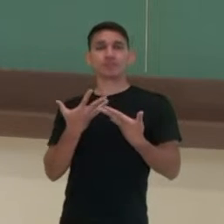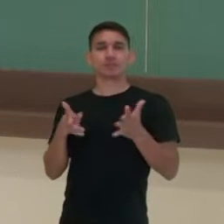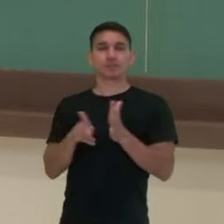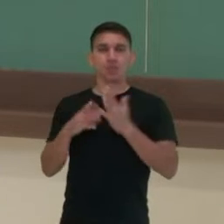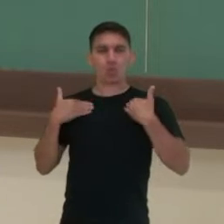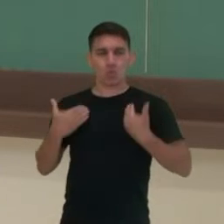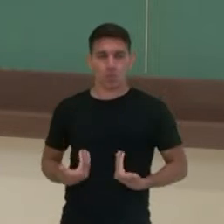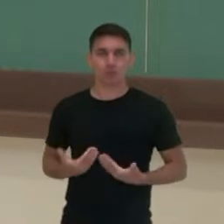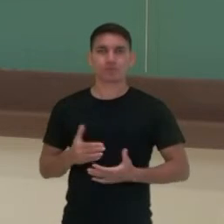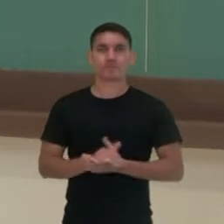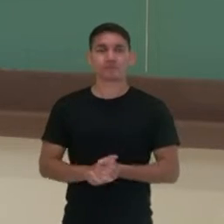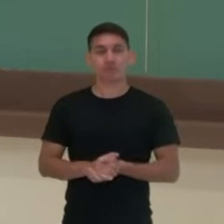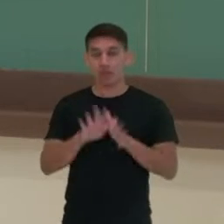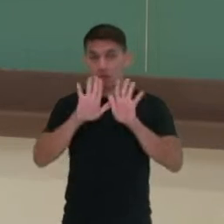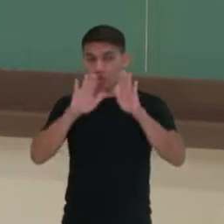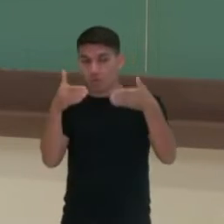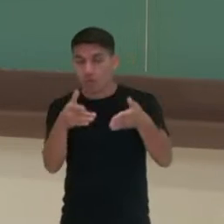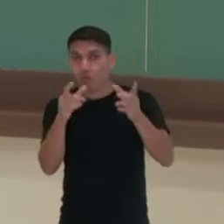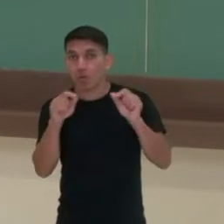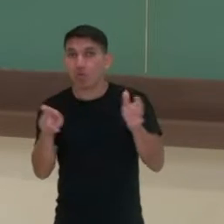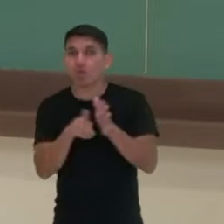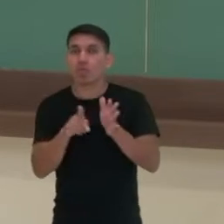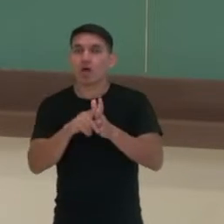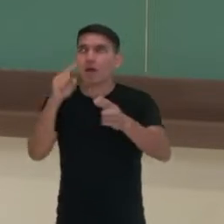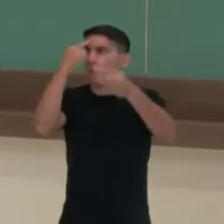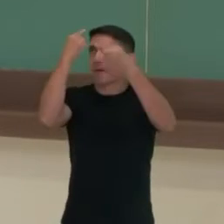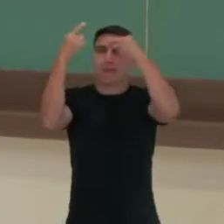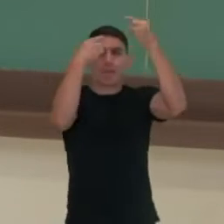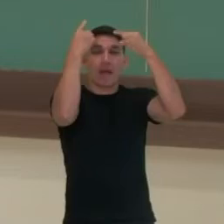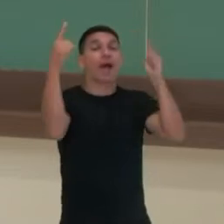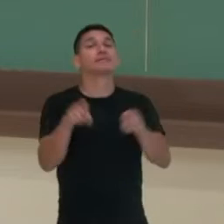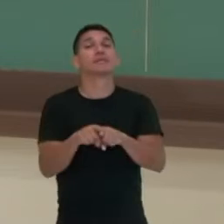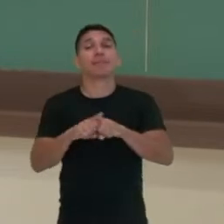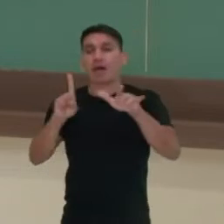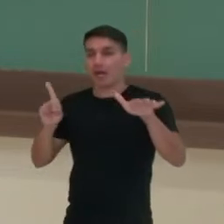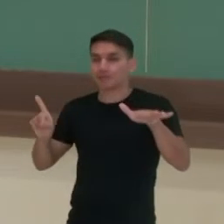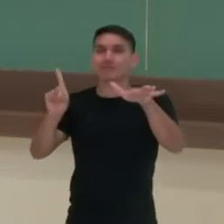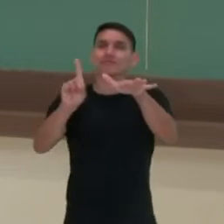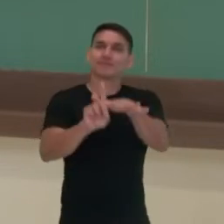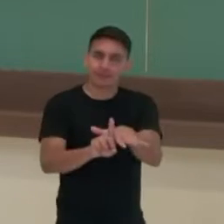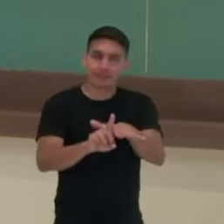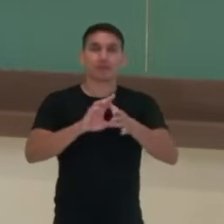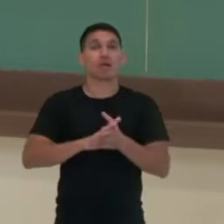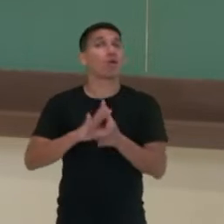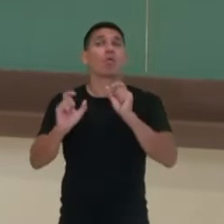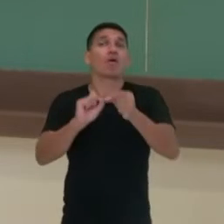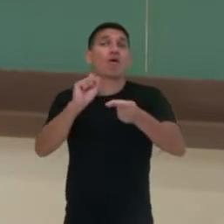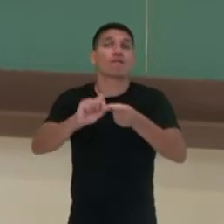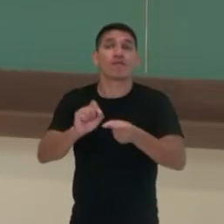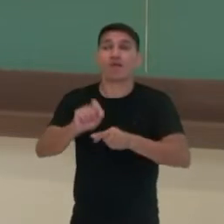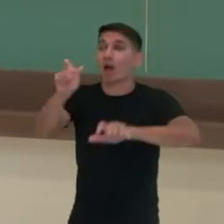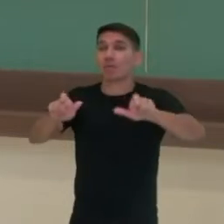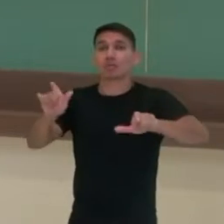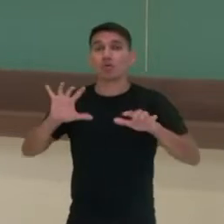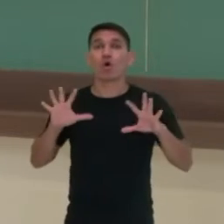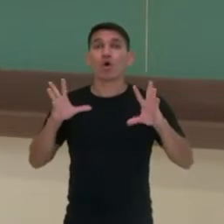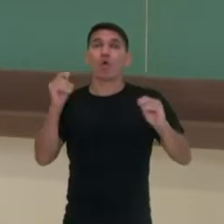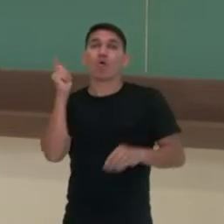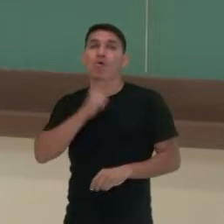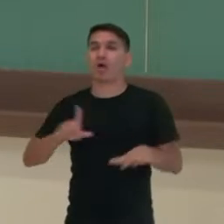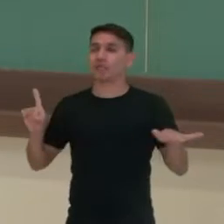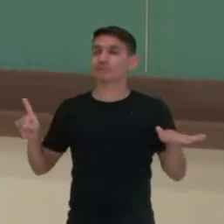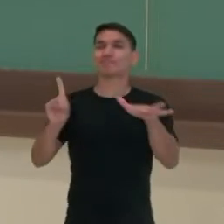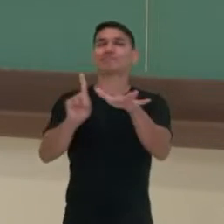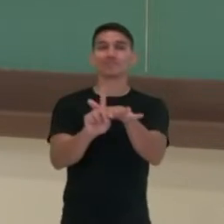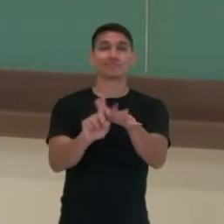corpo. Visando a criatividade e também a inclusão. Então, ela faz o quê? Com que as pessoas sejam incluídas. Então, para